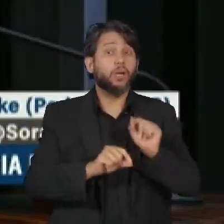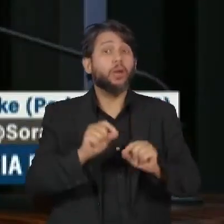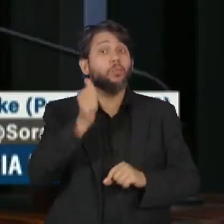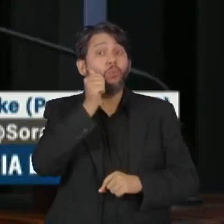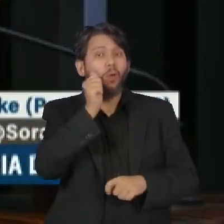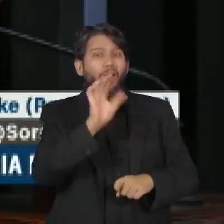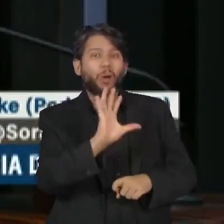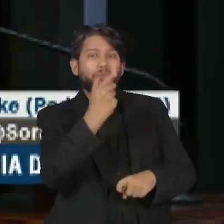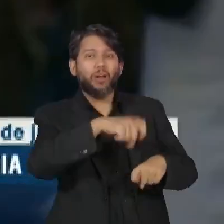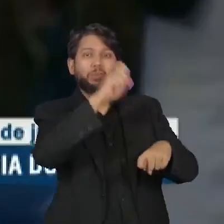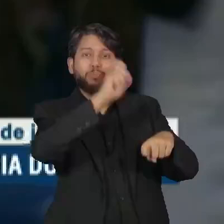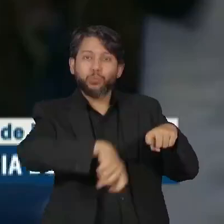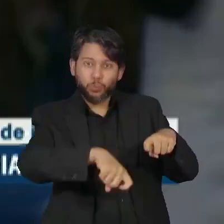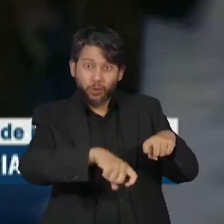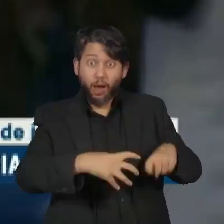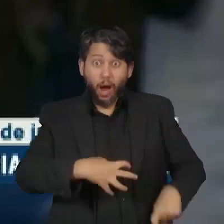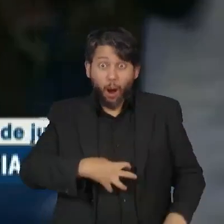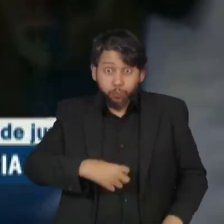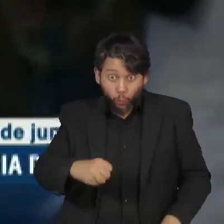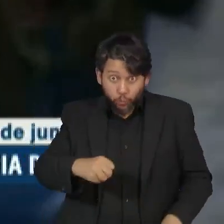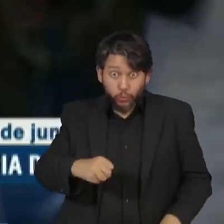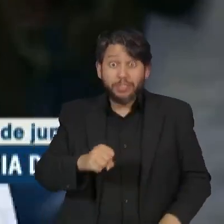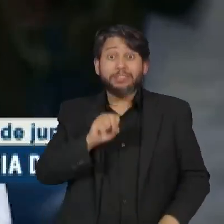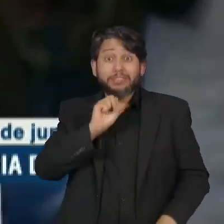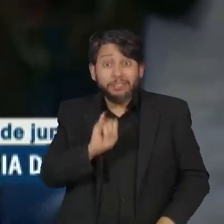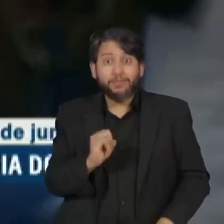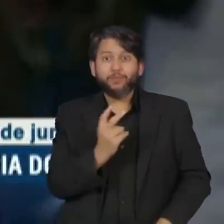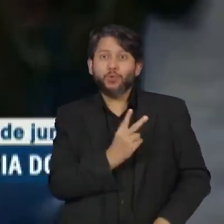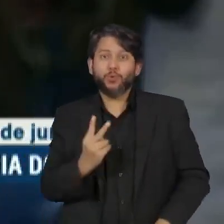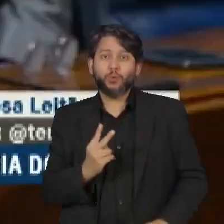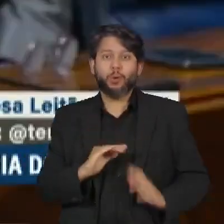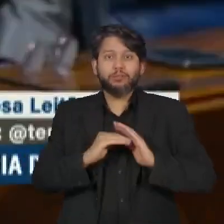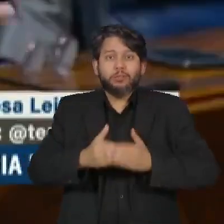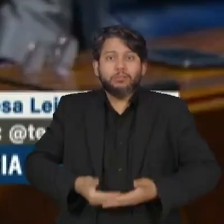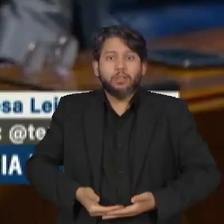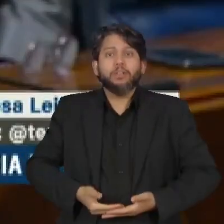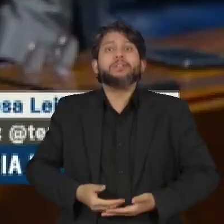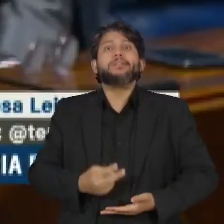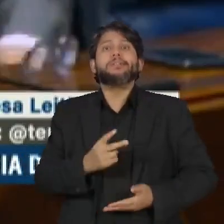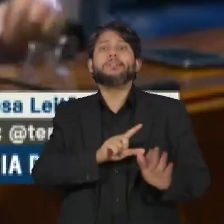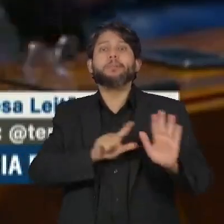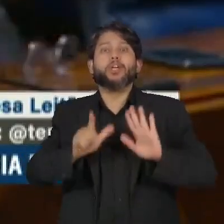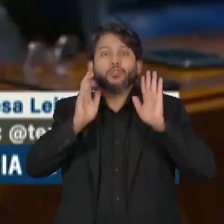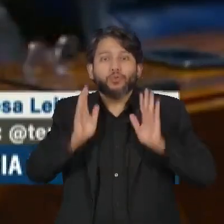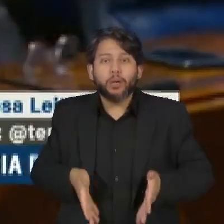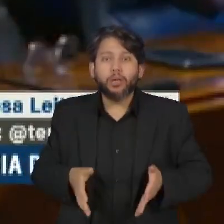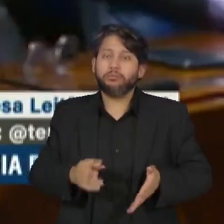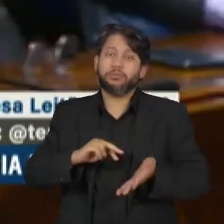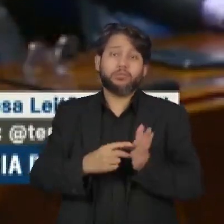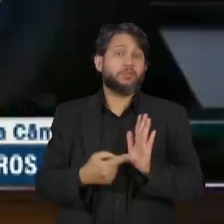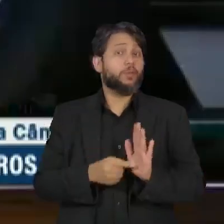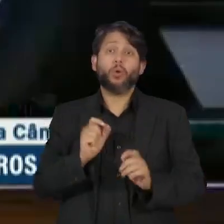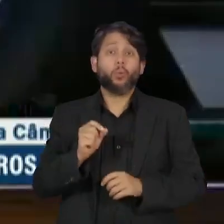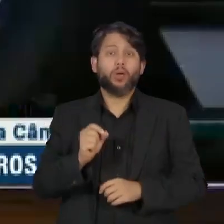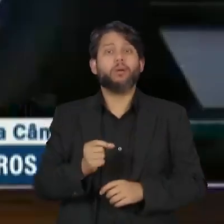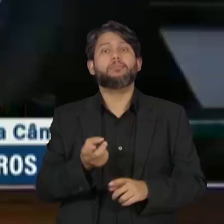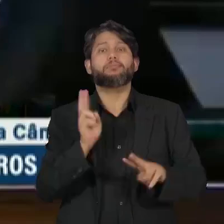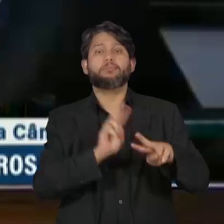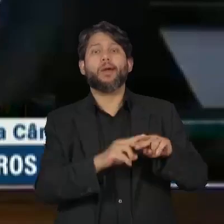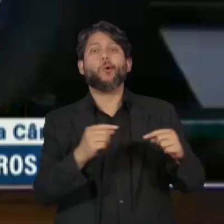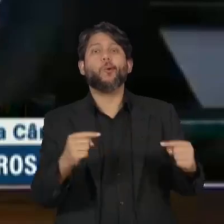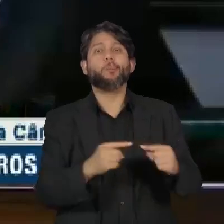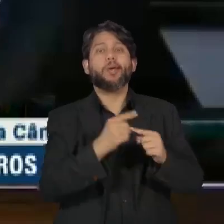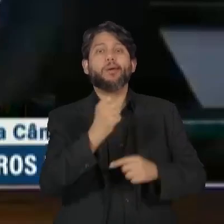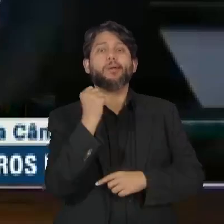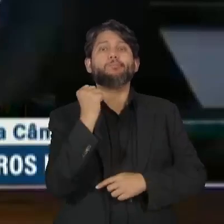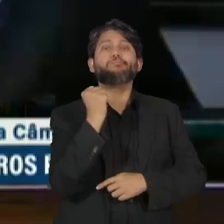estupro que realizarem o aborto após a 22ª semana de gestação tenham pena equiparada a reclusão prevista em caso de